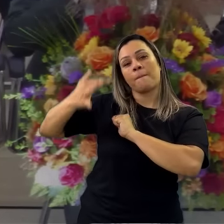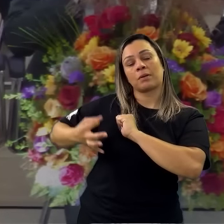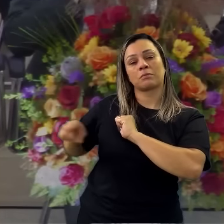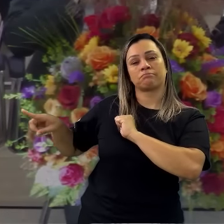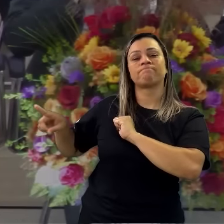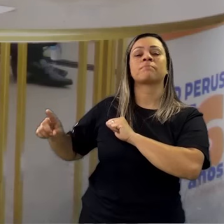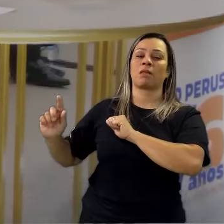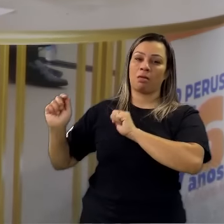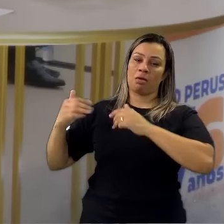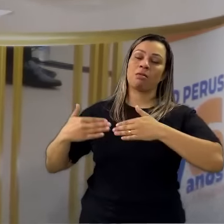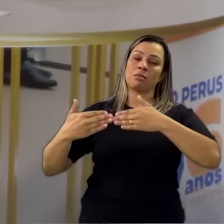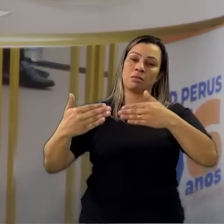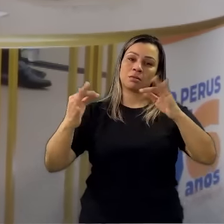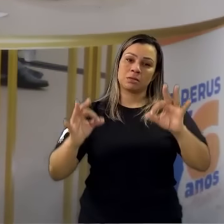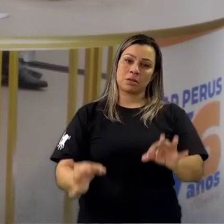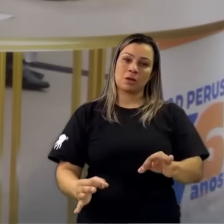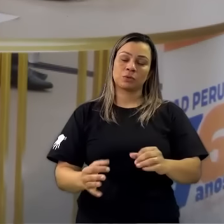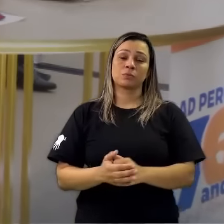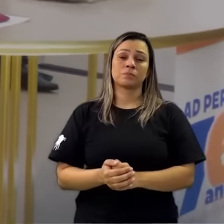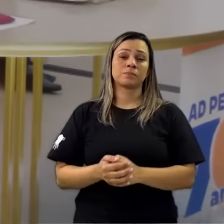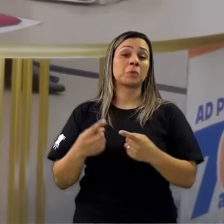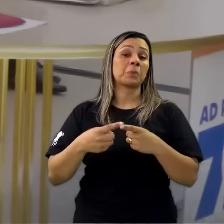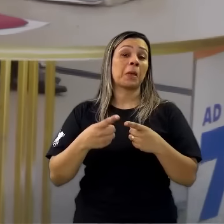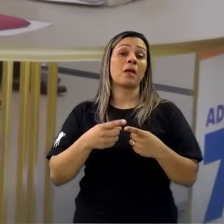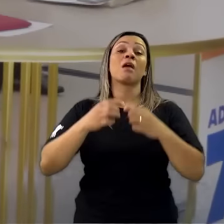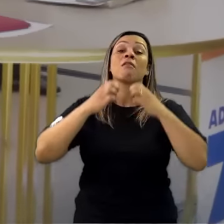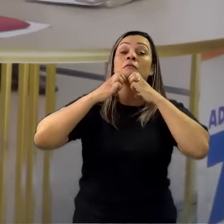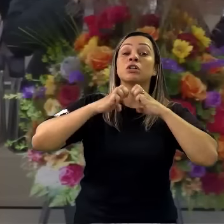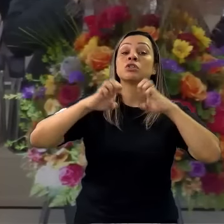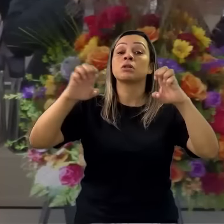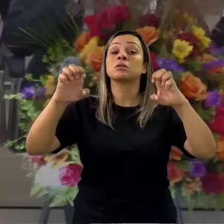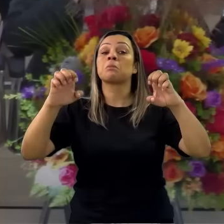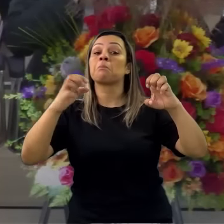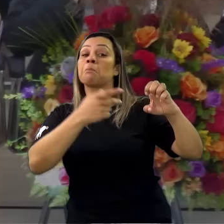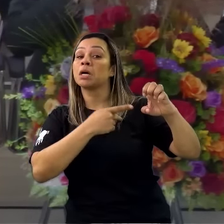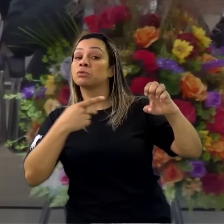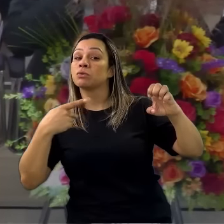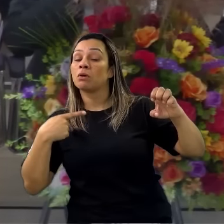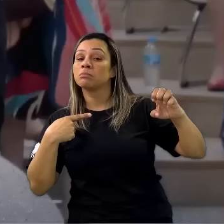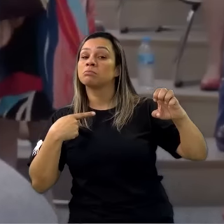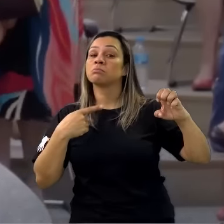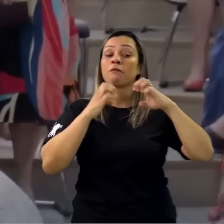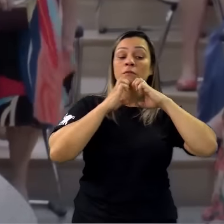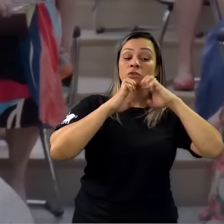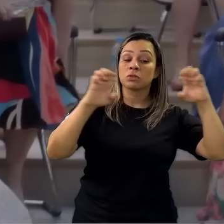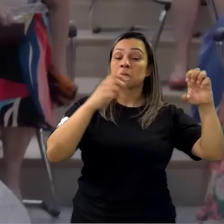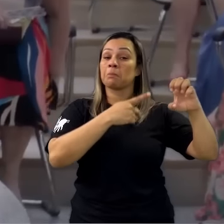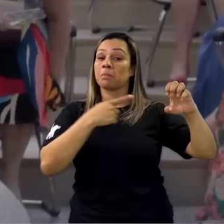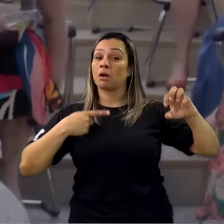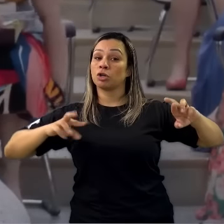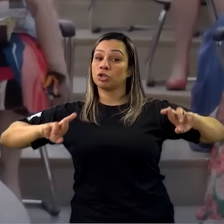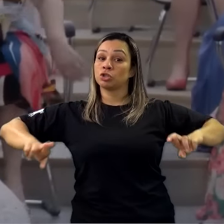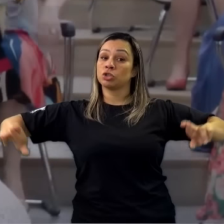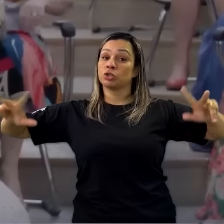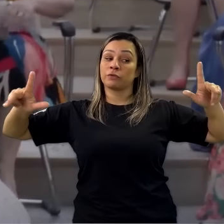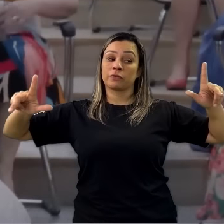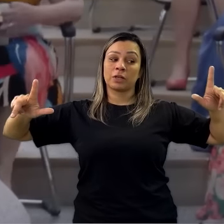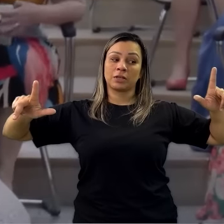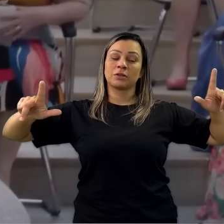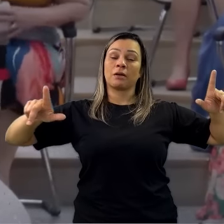não adianta o pastor querer ser Evangelista e não adianta um evangelista querer imitar pastor não chegou a hora ainda o pastor